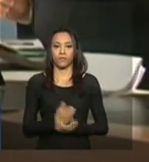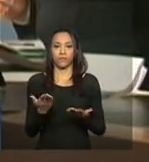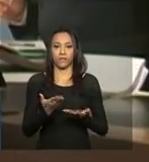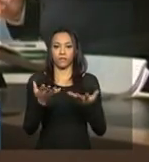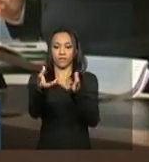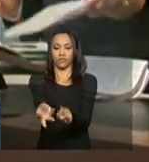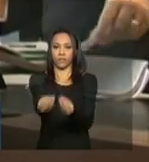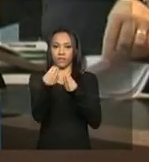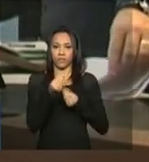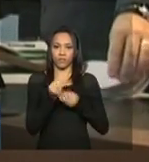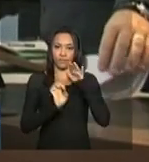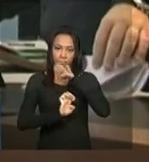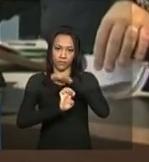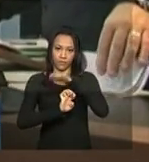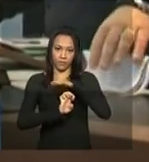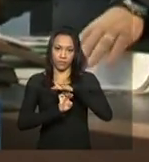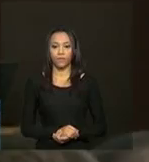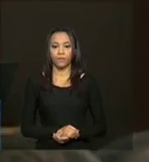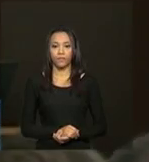Escritório Lerosa.